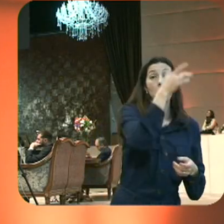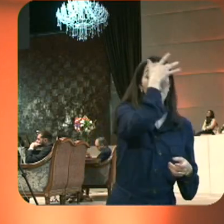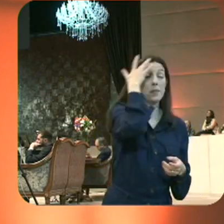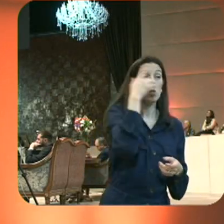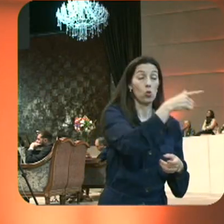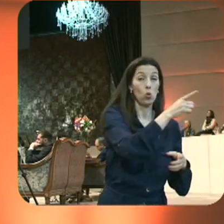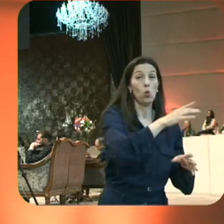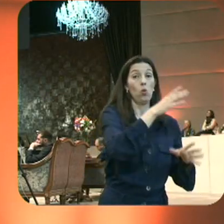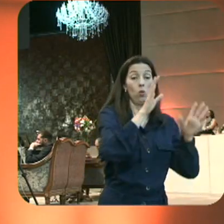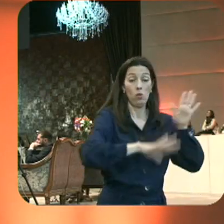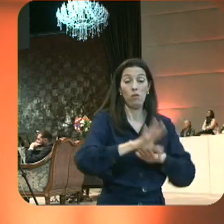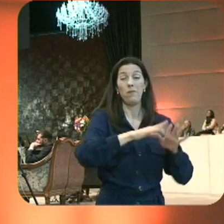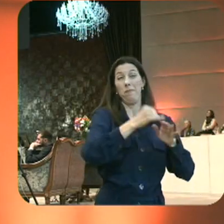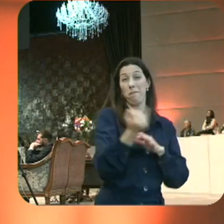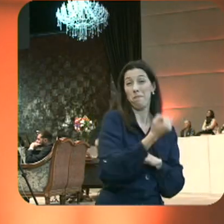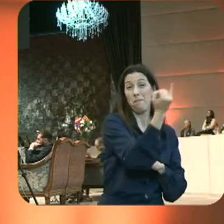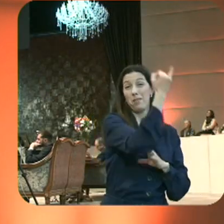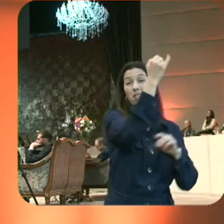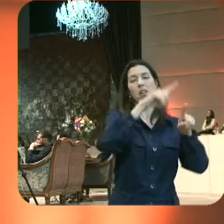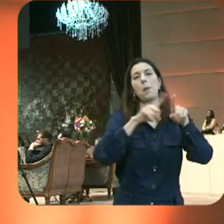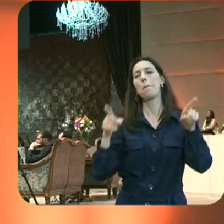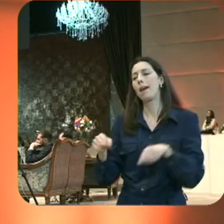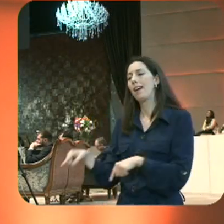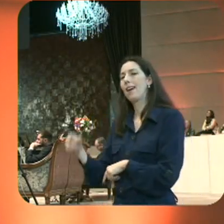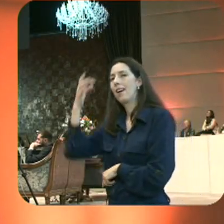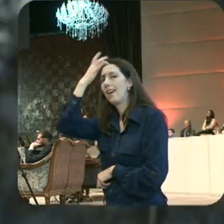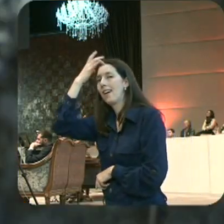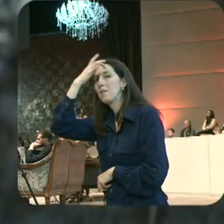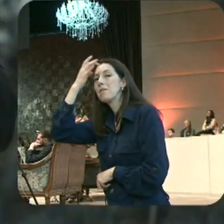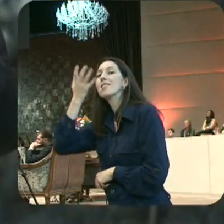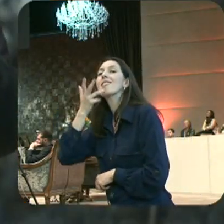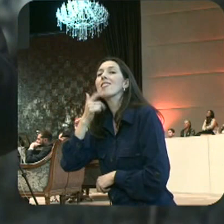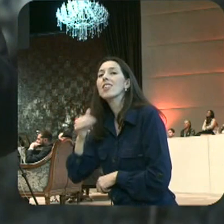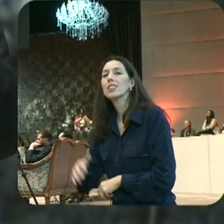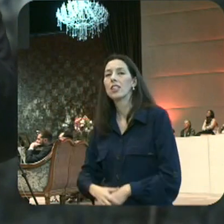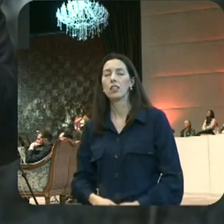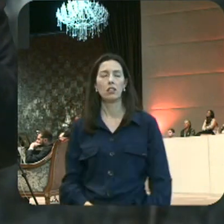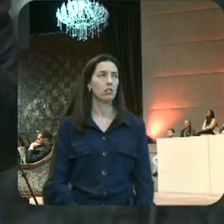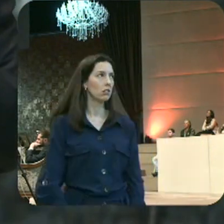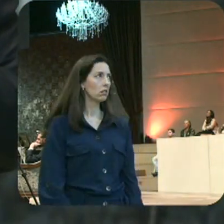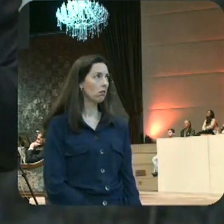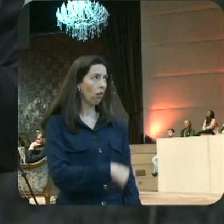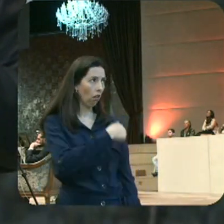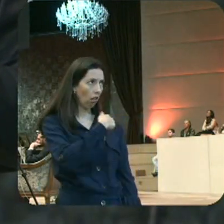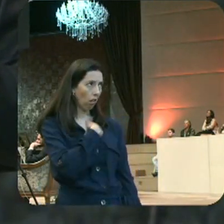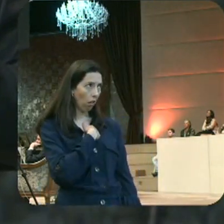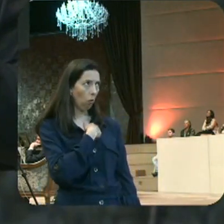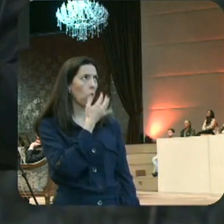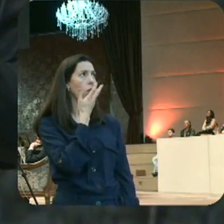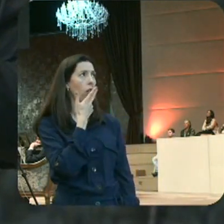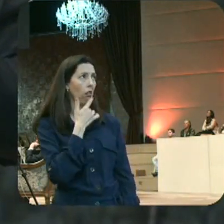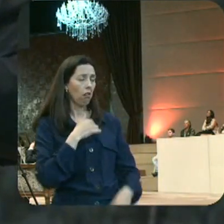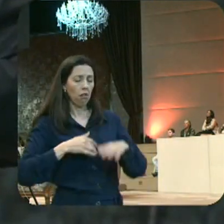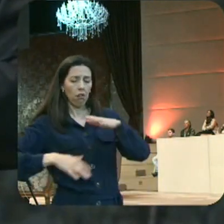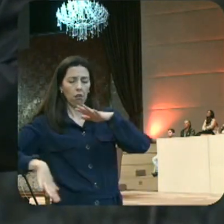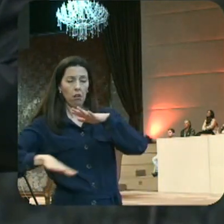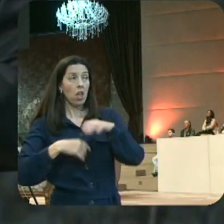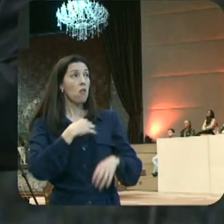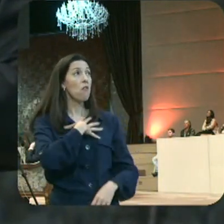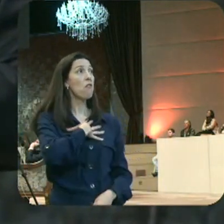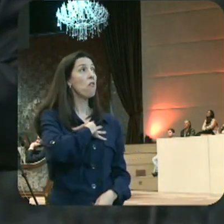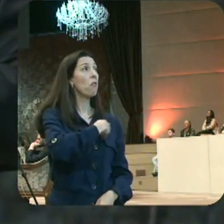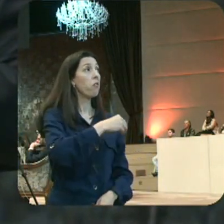cabeça daquela criança? Eu valho menos do que